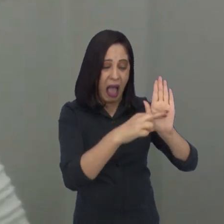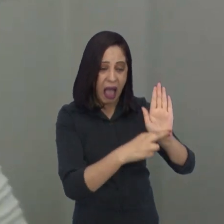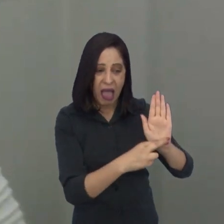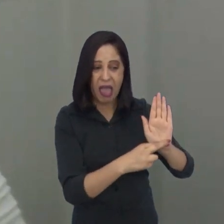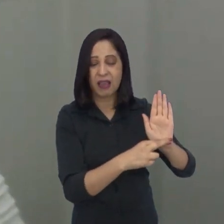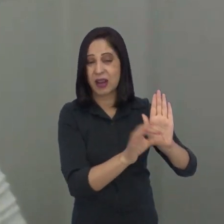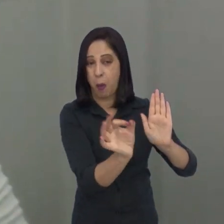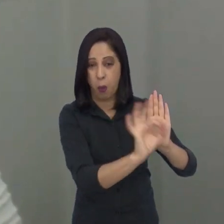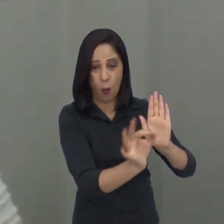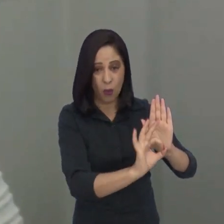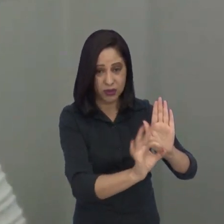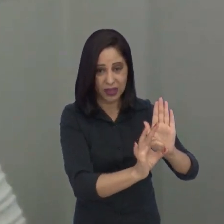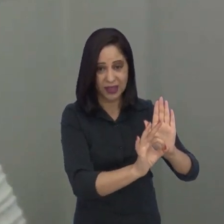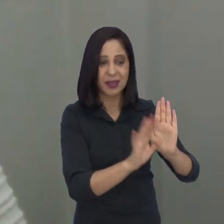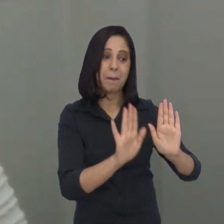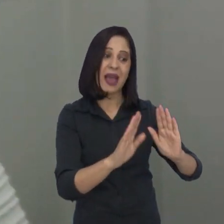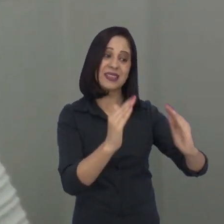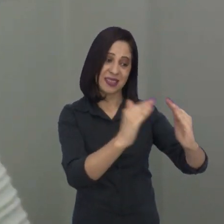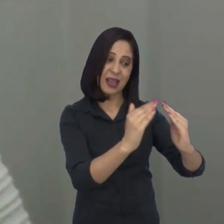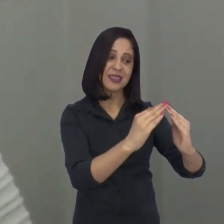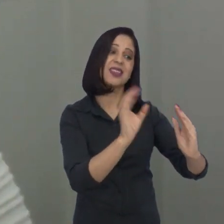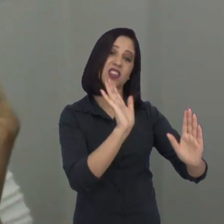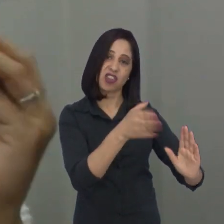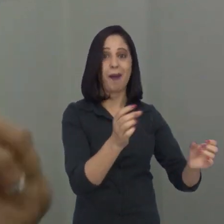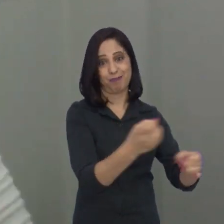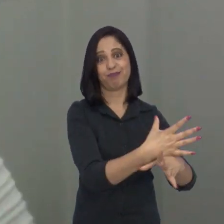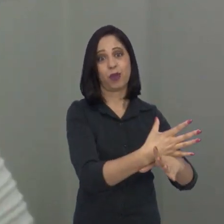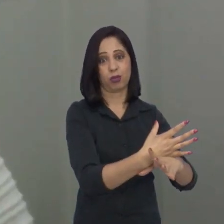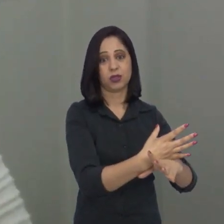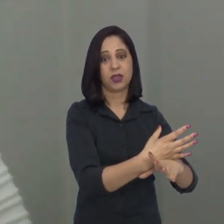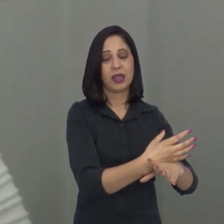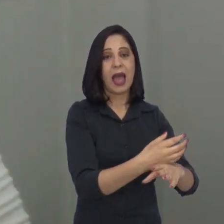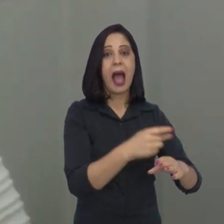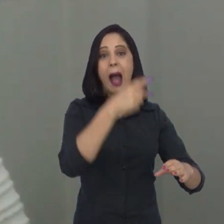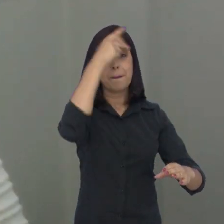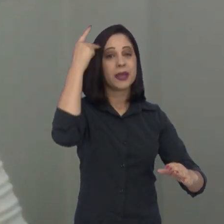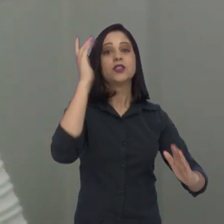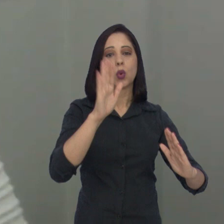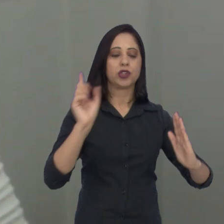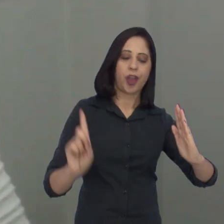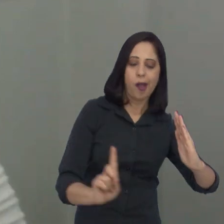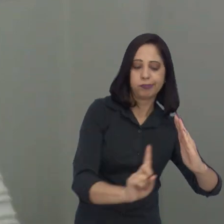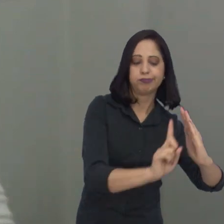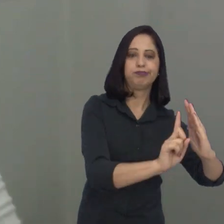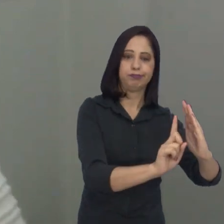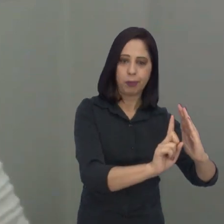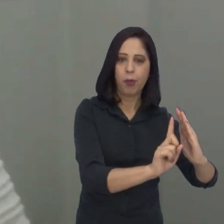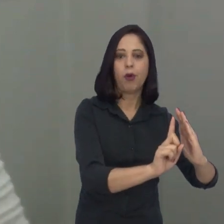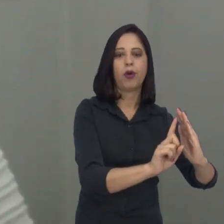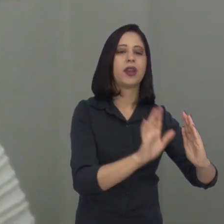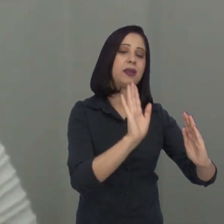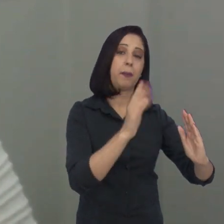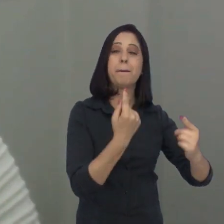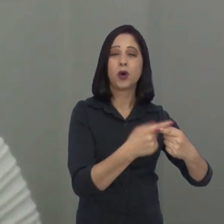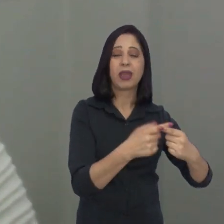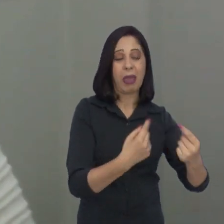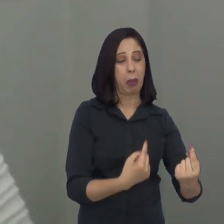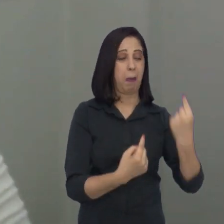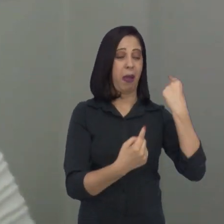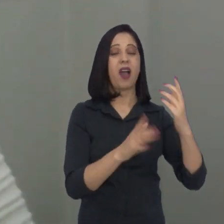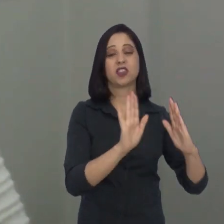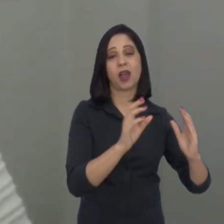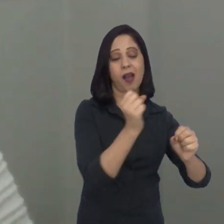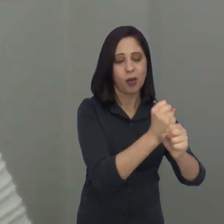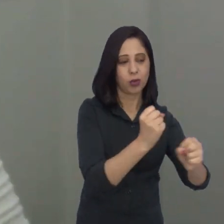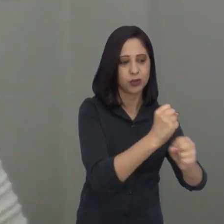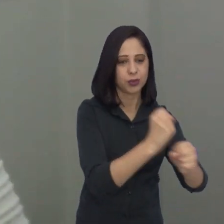os loteamentos que já estão consolidados, que já moram pessoas, que se construiu